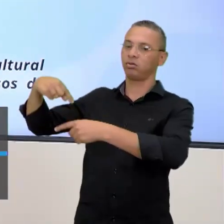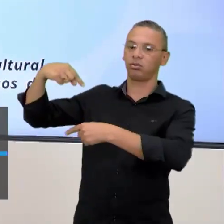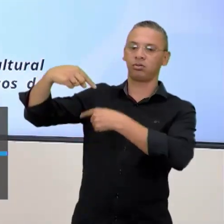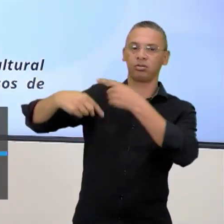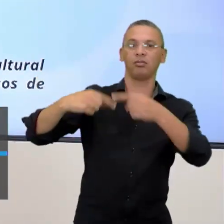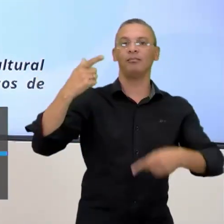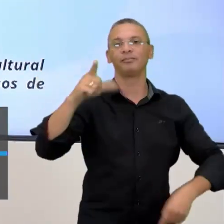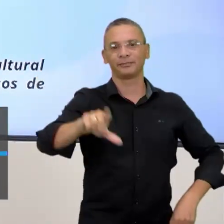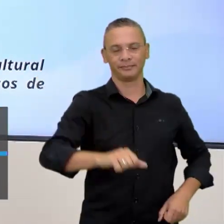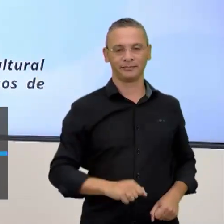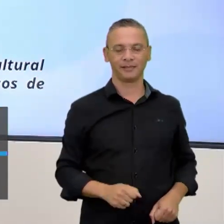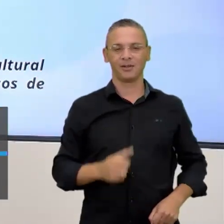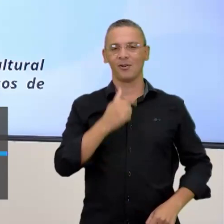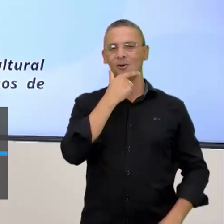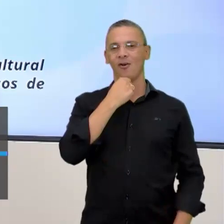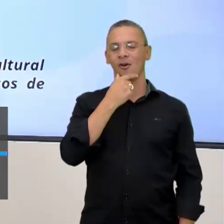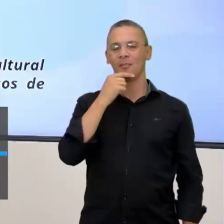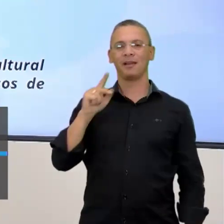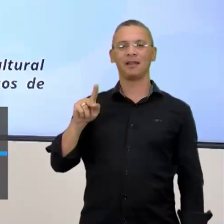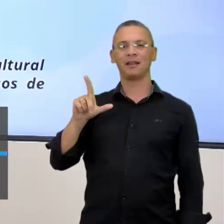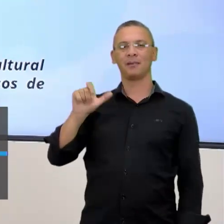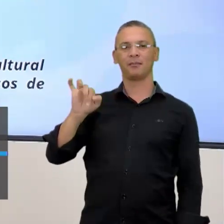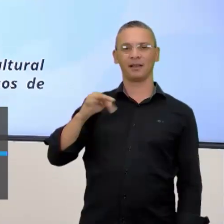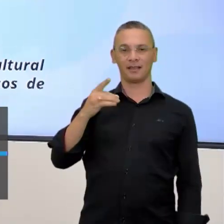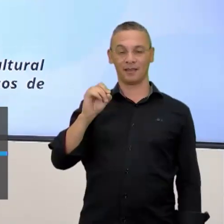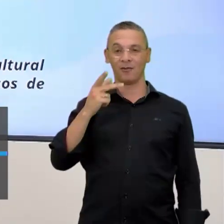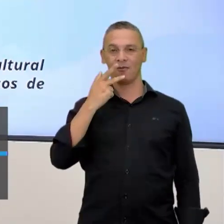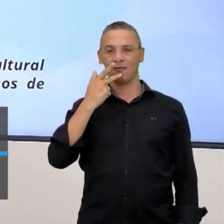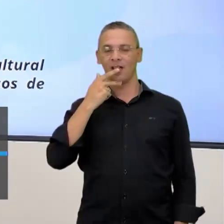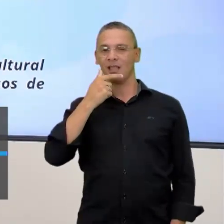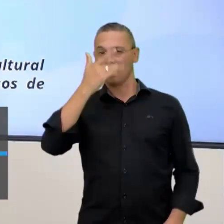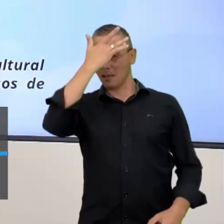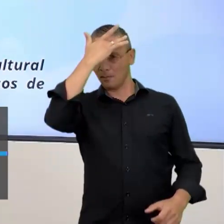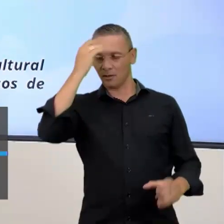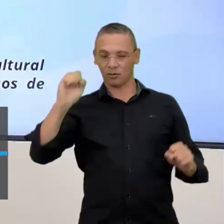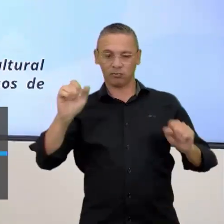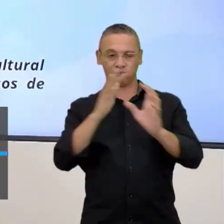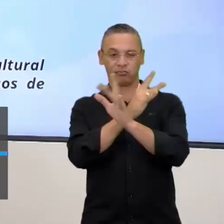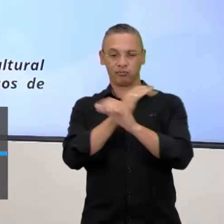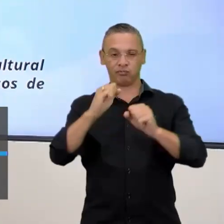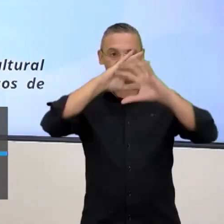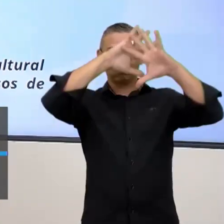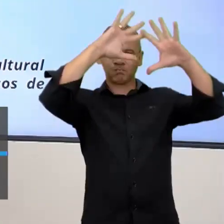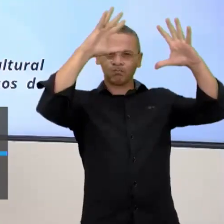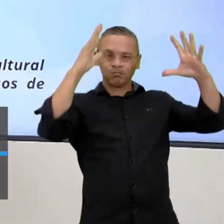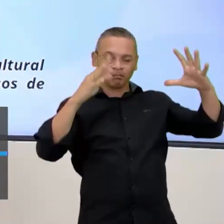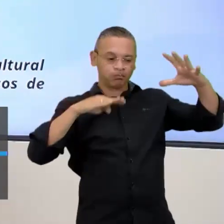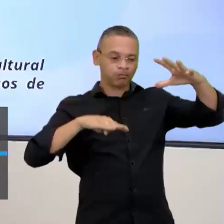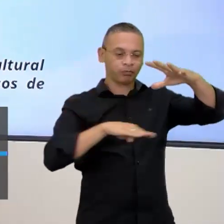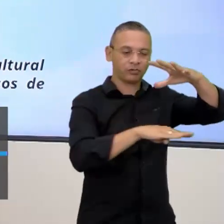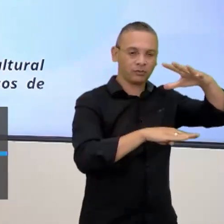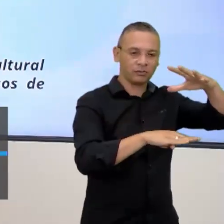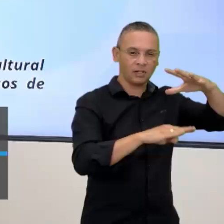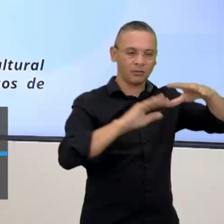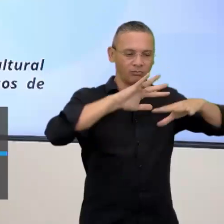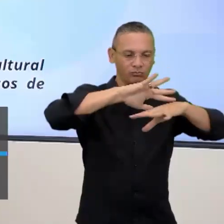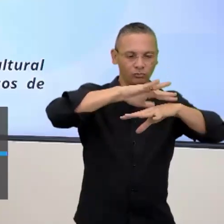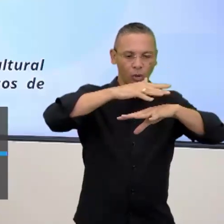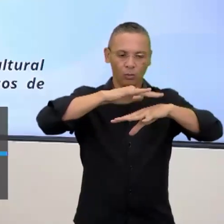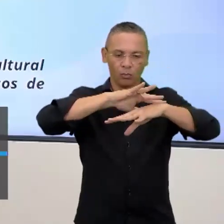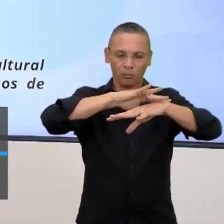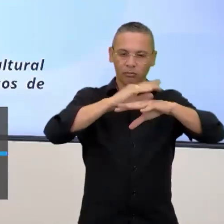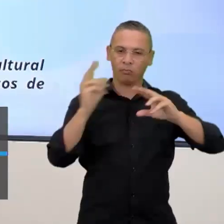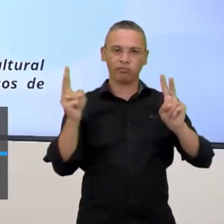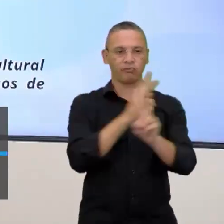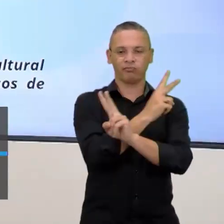Platão, que ele fala que pessoas estavam numa caverna e as sombras passavam e as sombras rodavam como se fosse